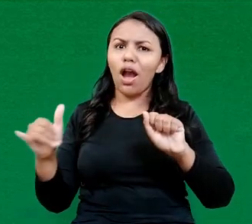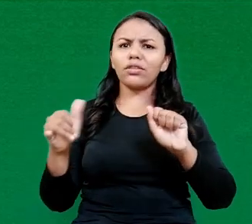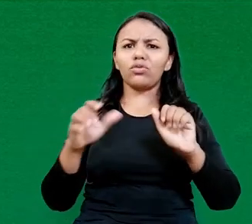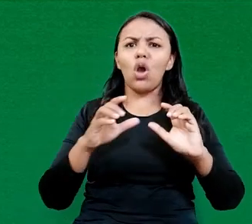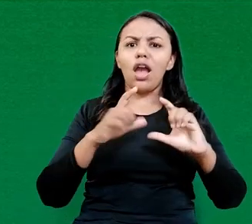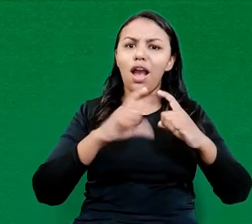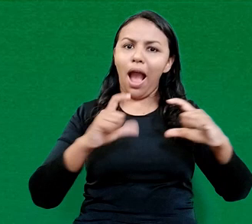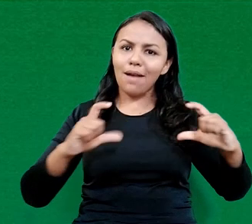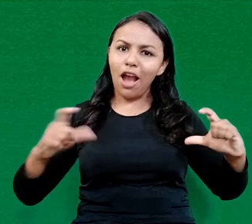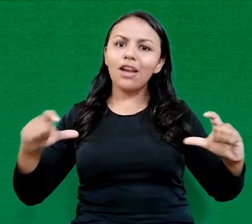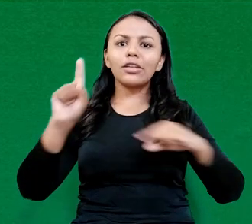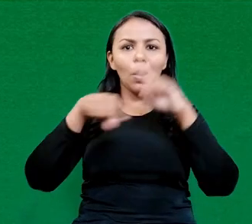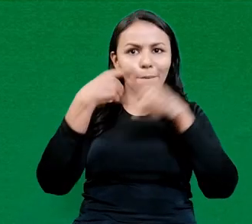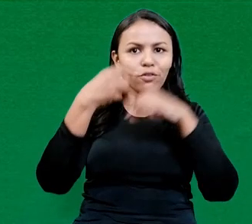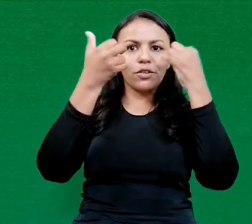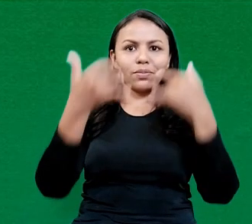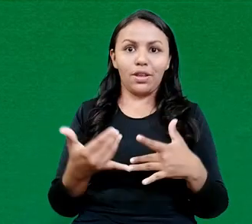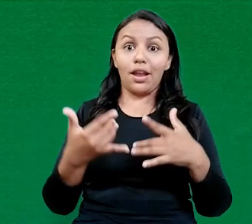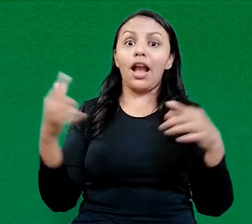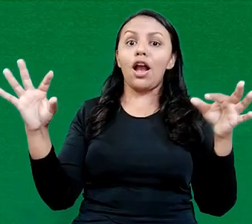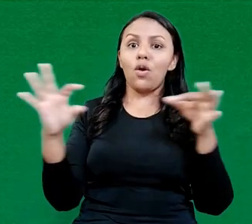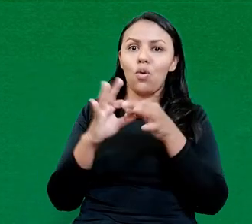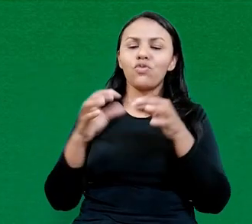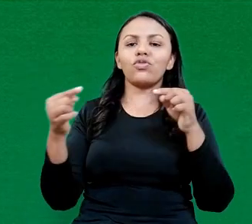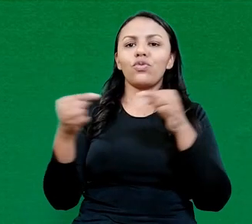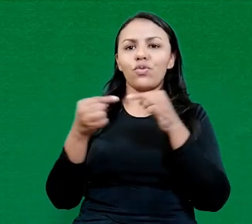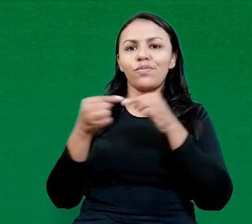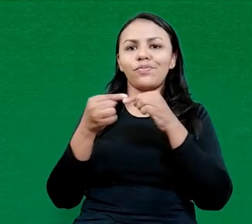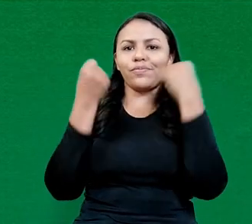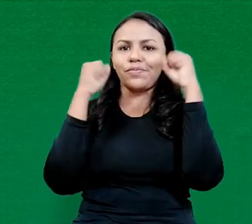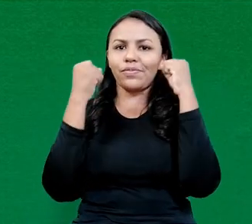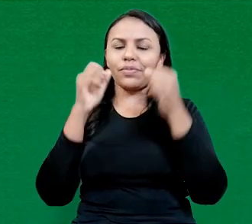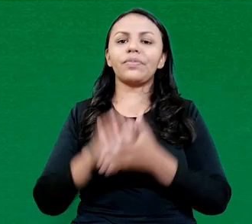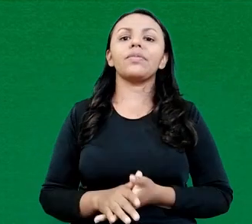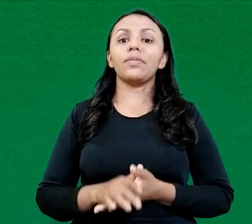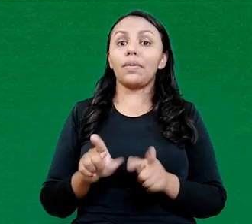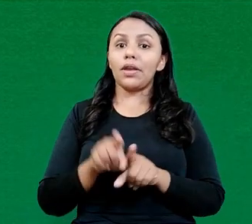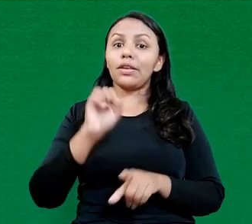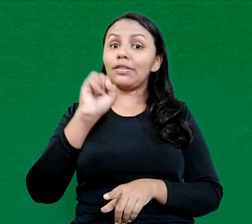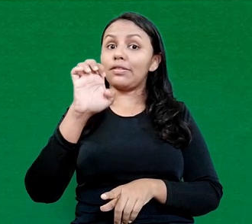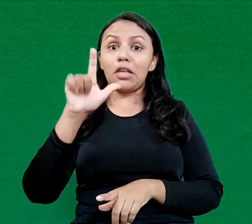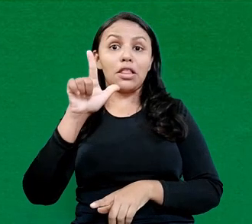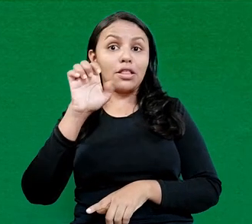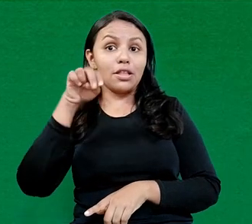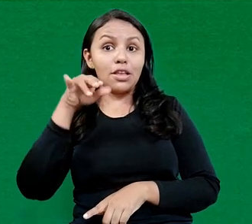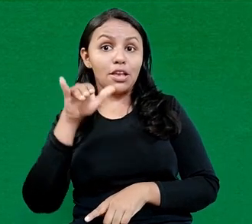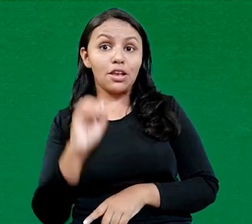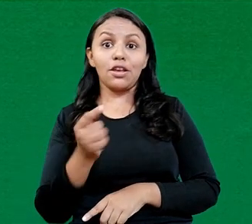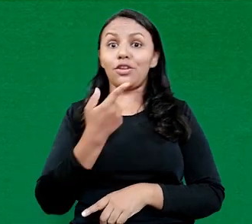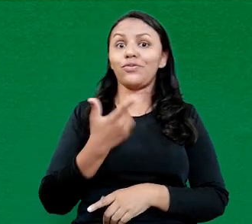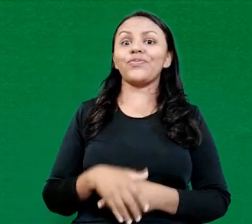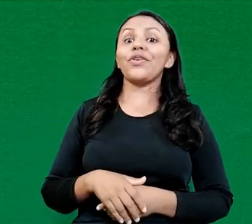aqui quando associarmos ao exercício. Também nós temos o selênio da castanha do Pará, nós temos a glutationa